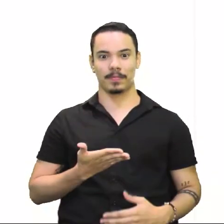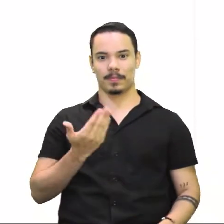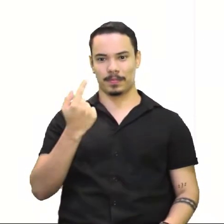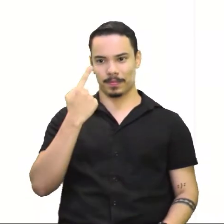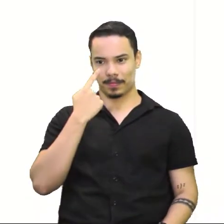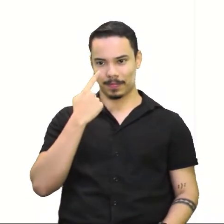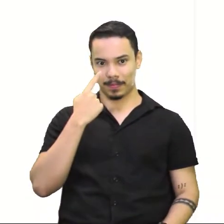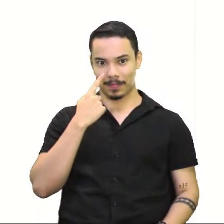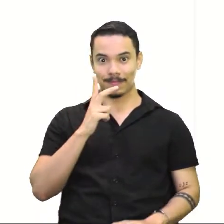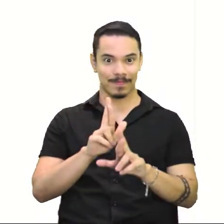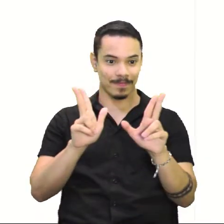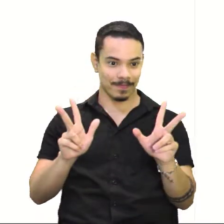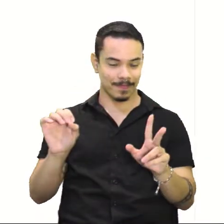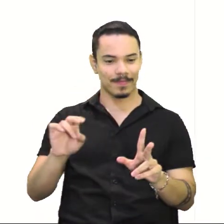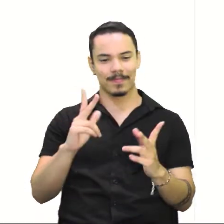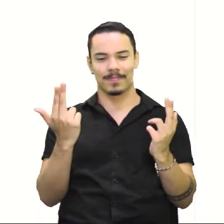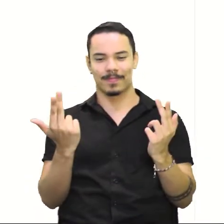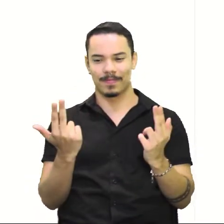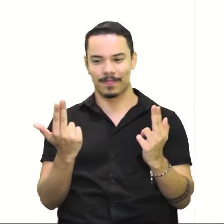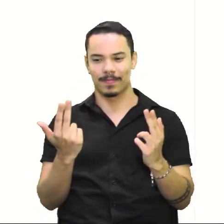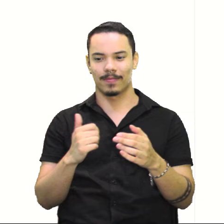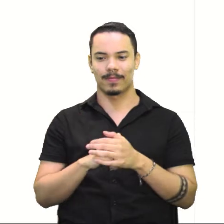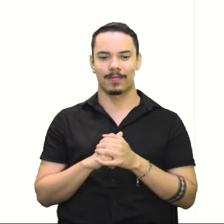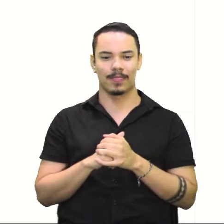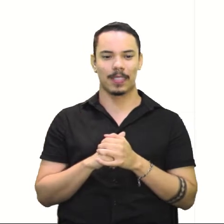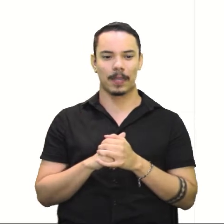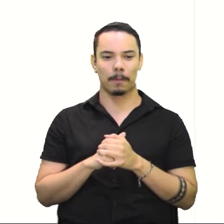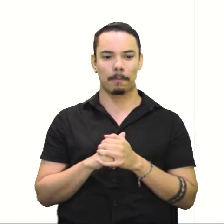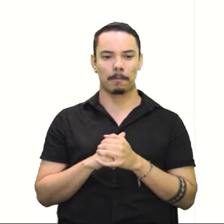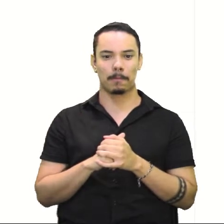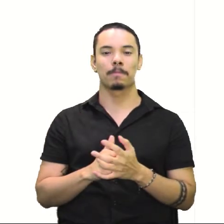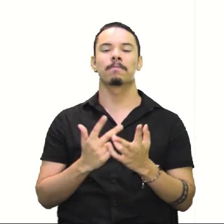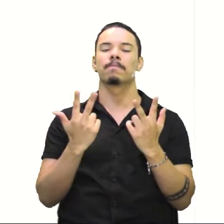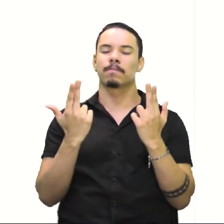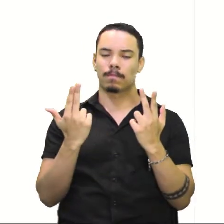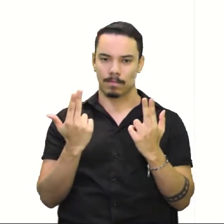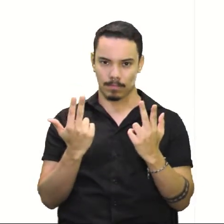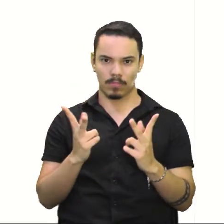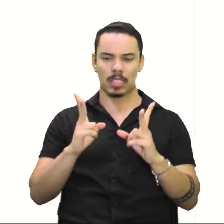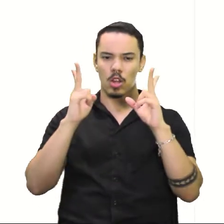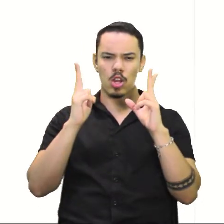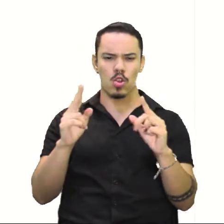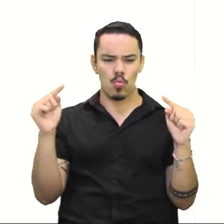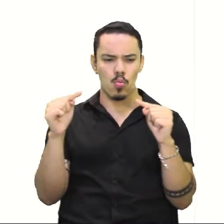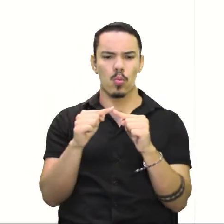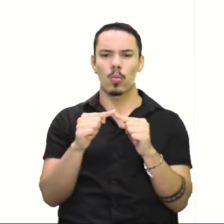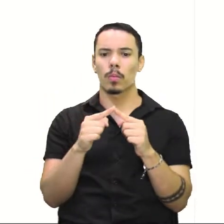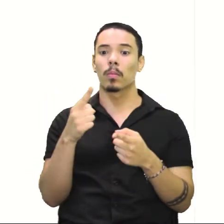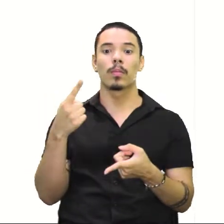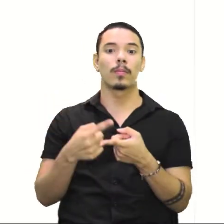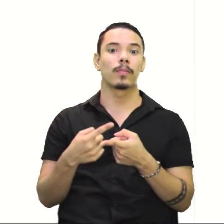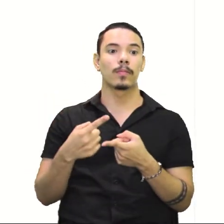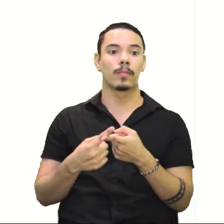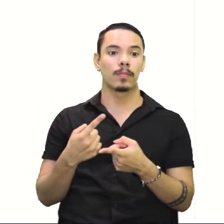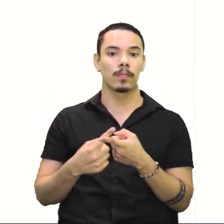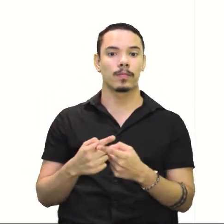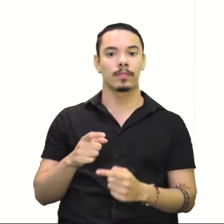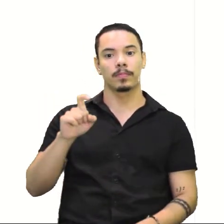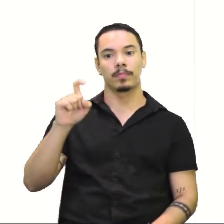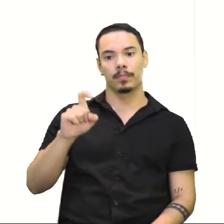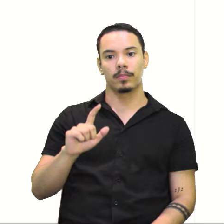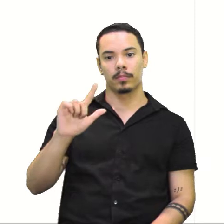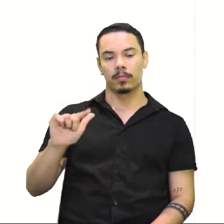que são diferentes, são iguais? Então eles são iguais. Por quê, professor Maurício? Porque x ao quadrado